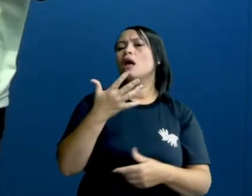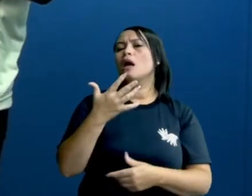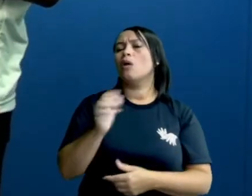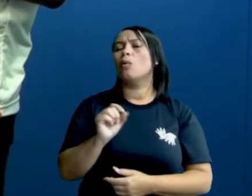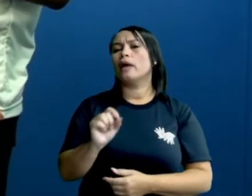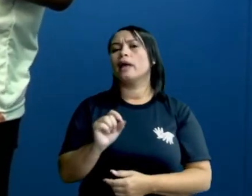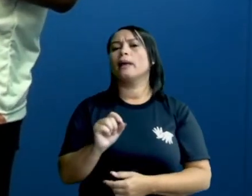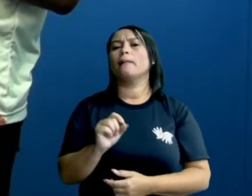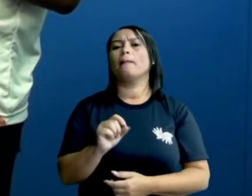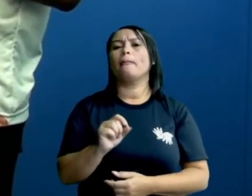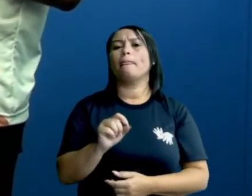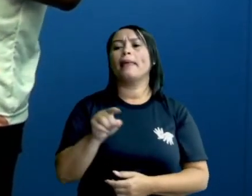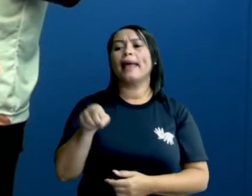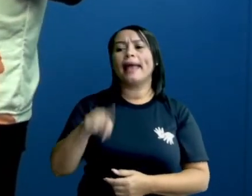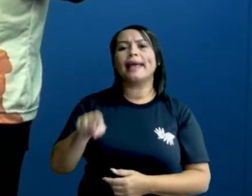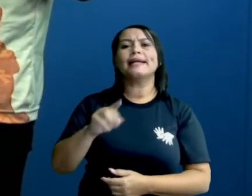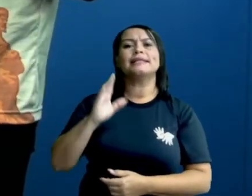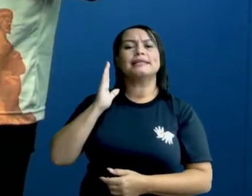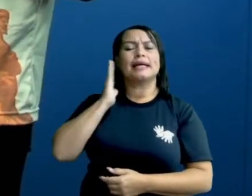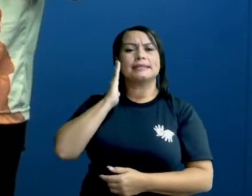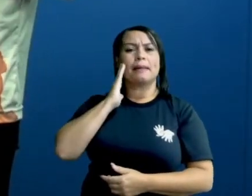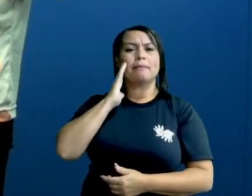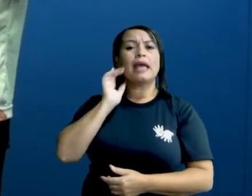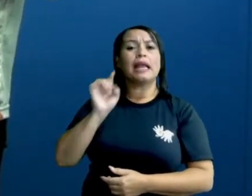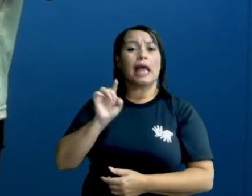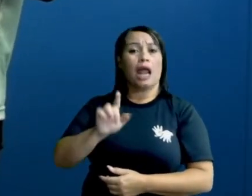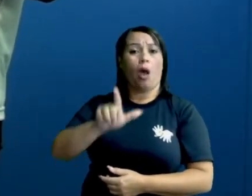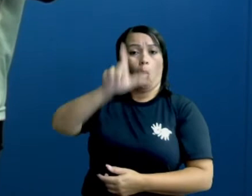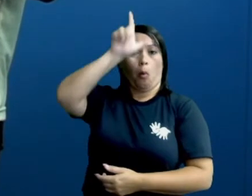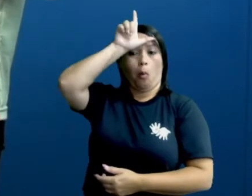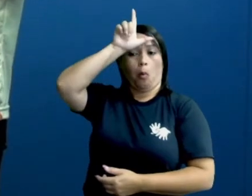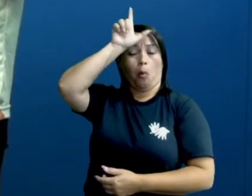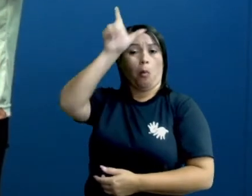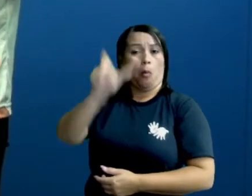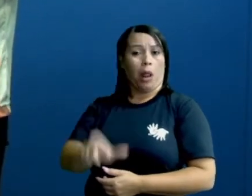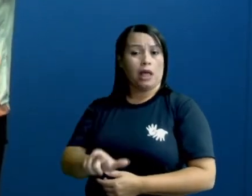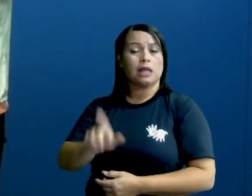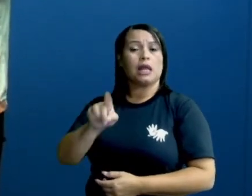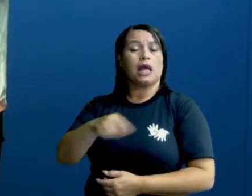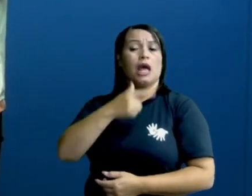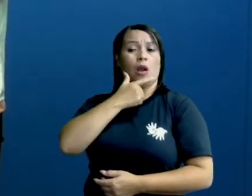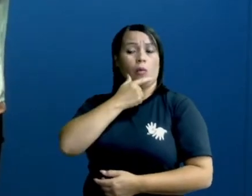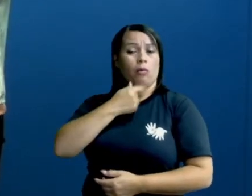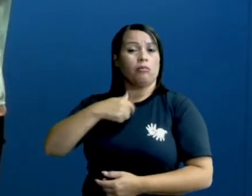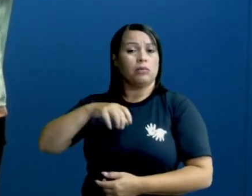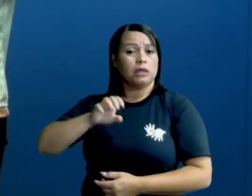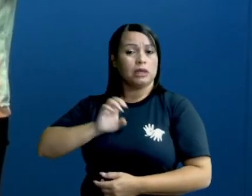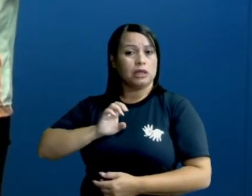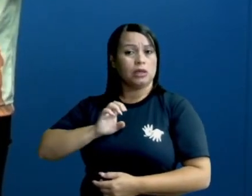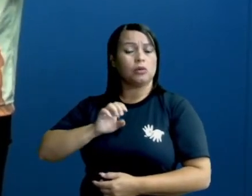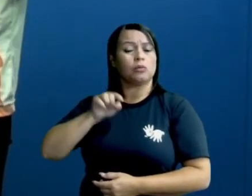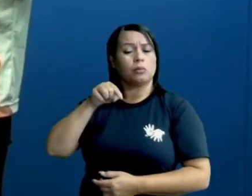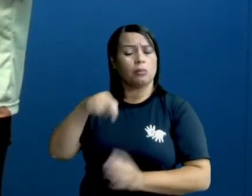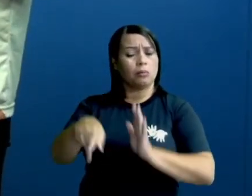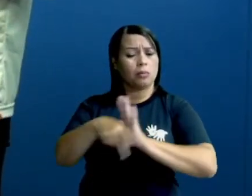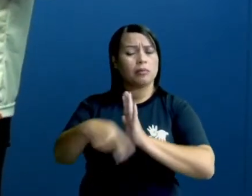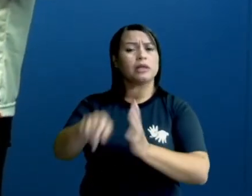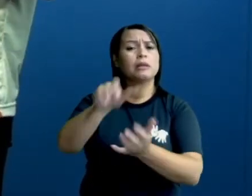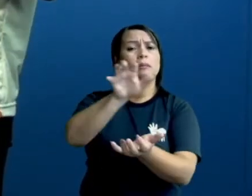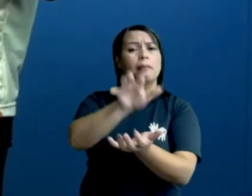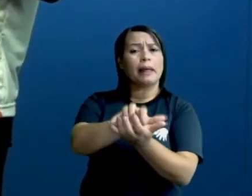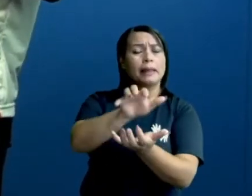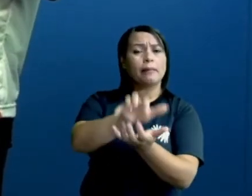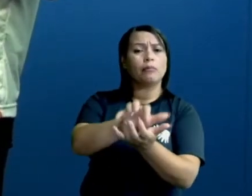né, ele lidera essa batalha, né? Ele era um senhor de engenho aqui de Pernambuco,